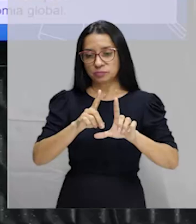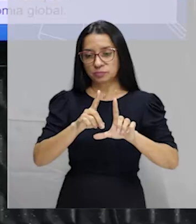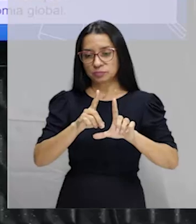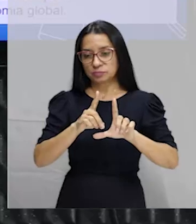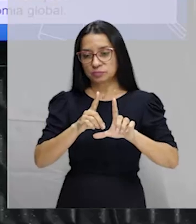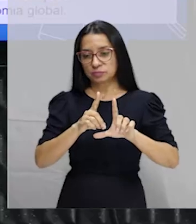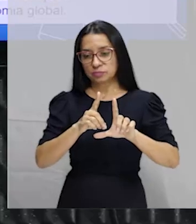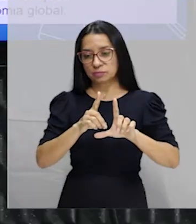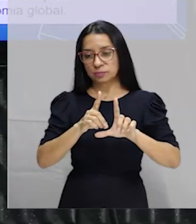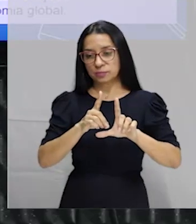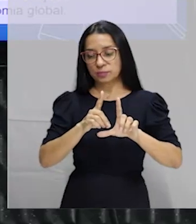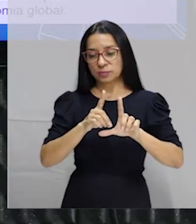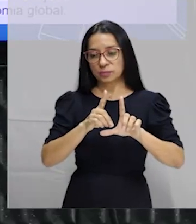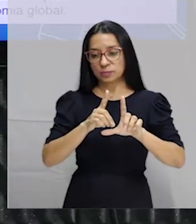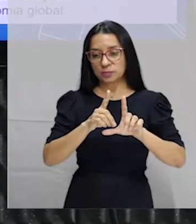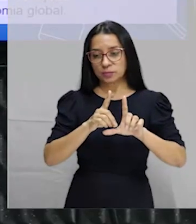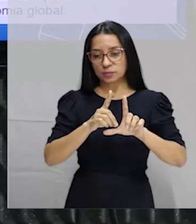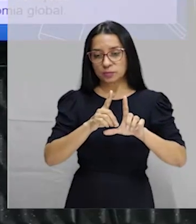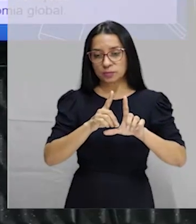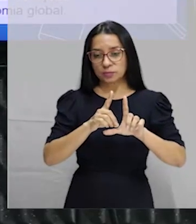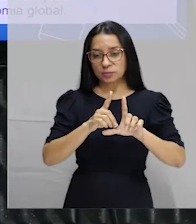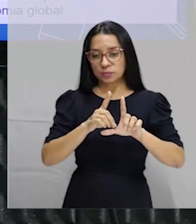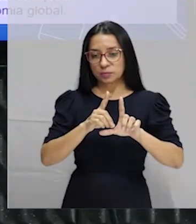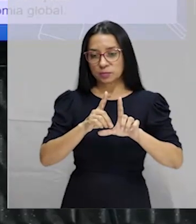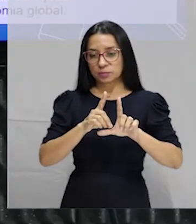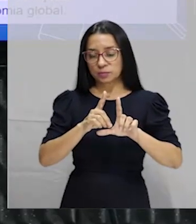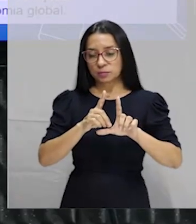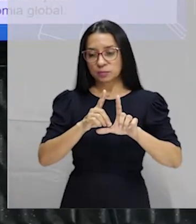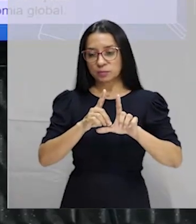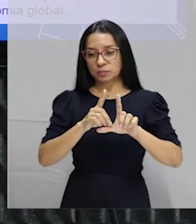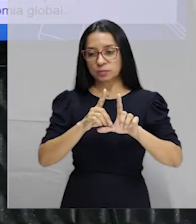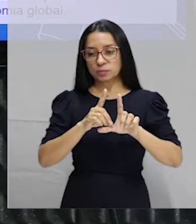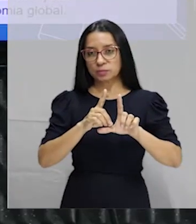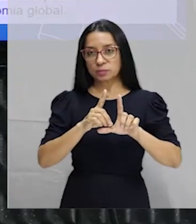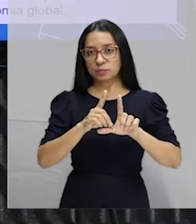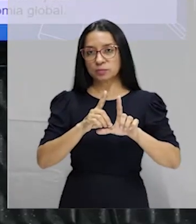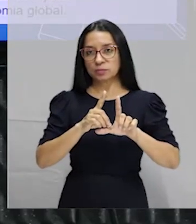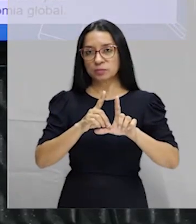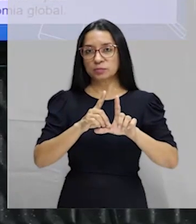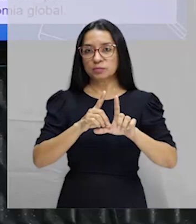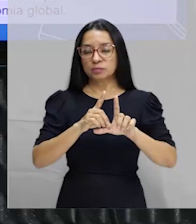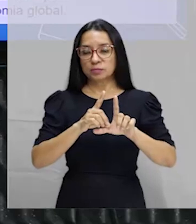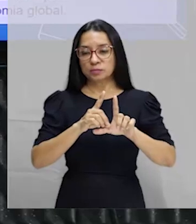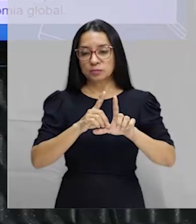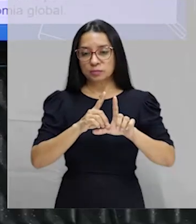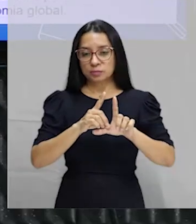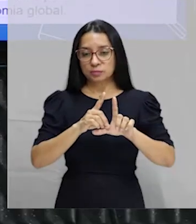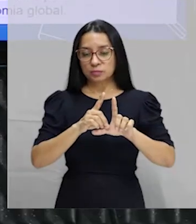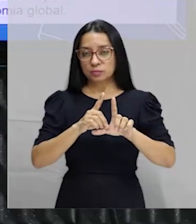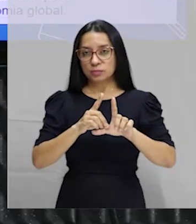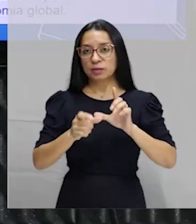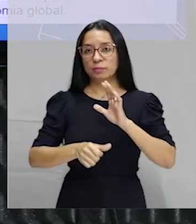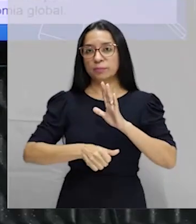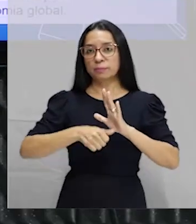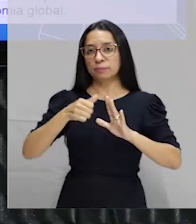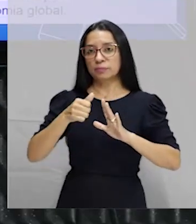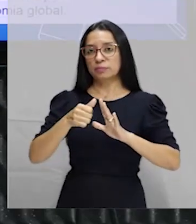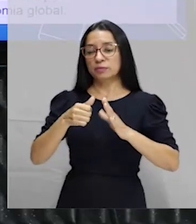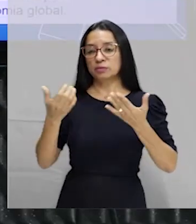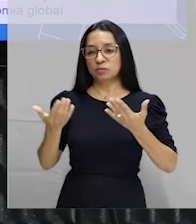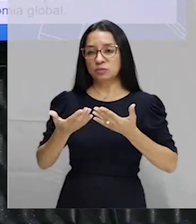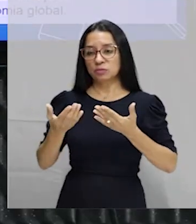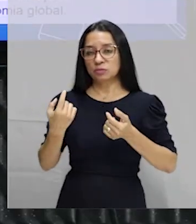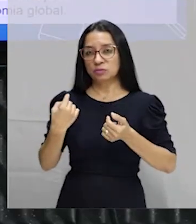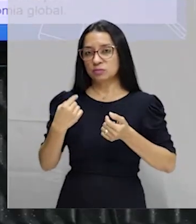do capitalismo comercial organiza as ações produtivas para os campos dominantes da economia global. Primeiramente, galera, nós hoje